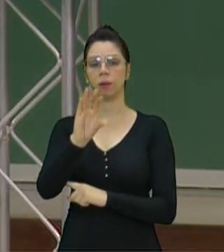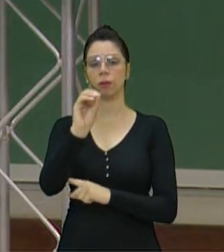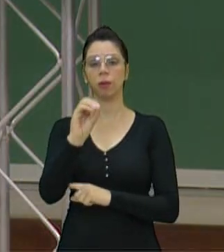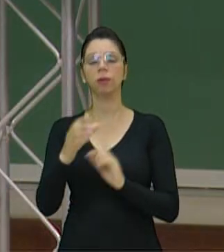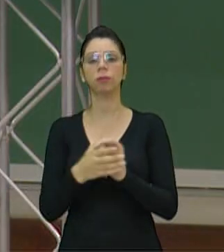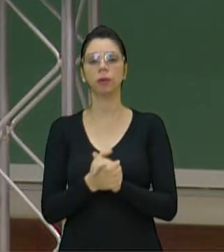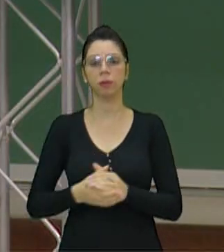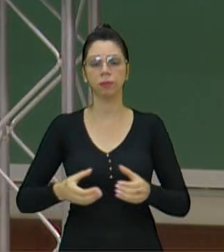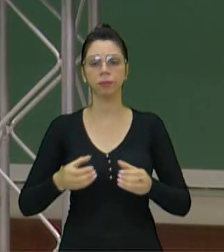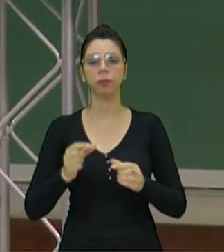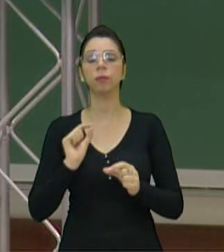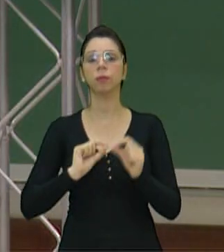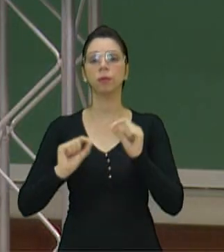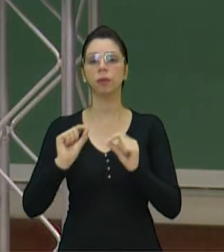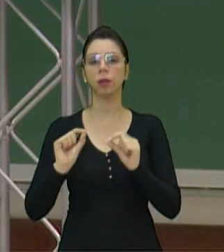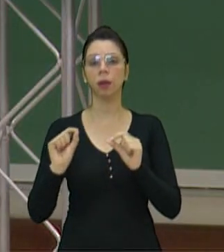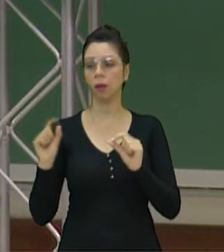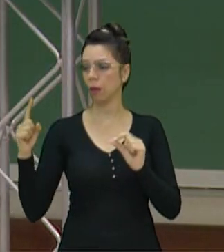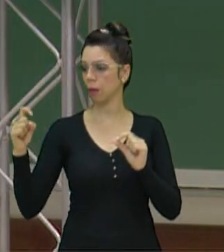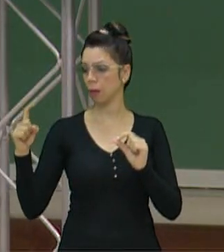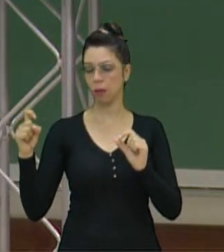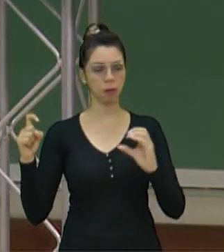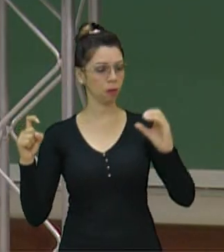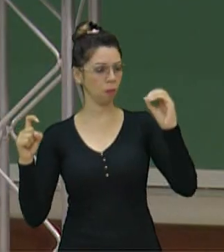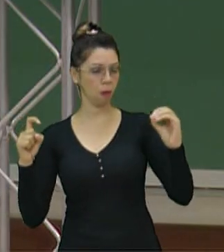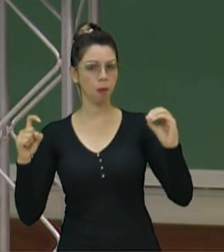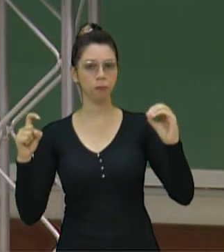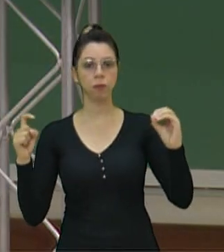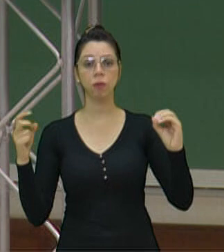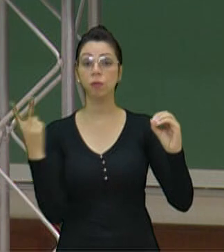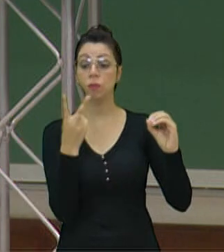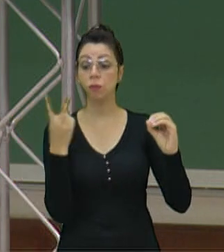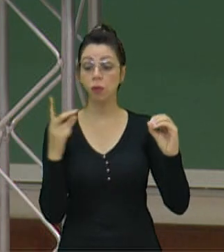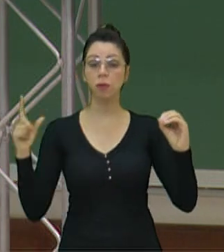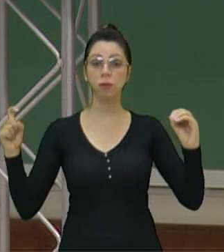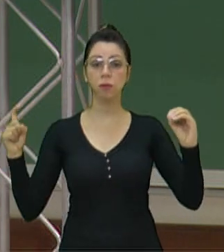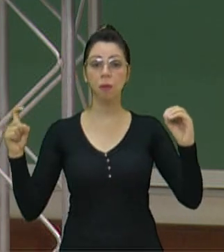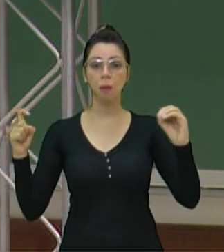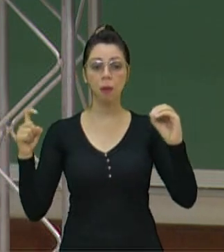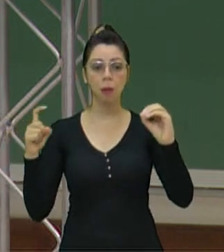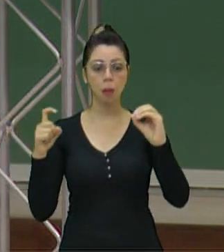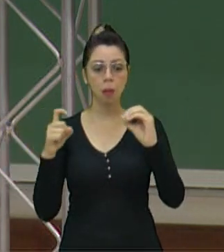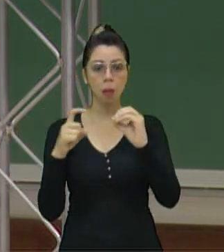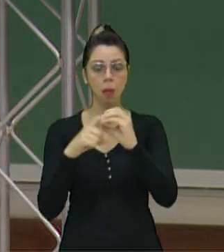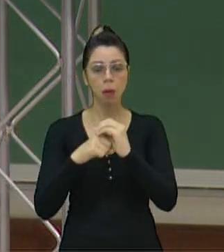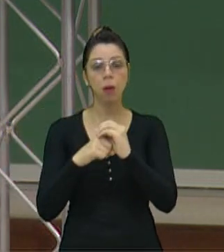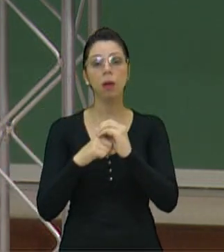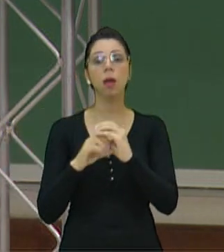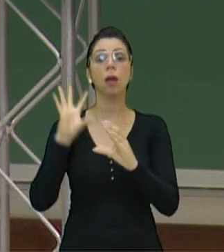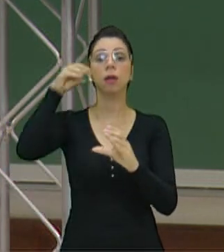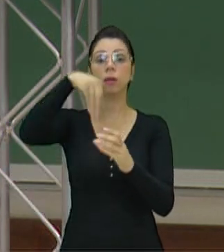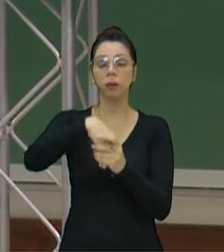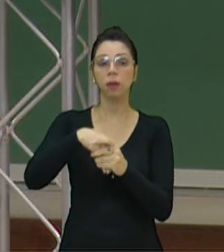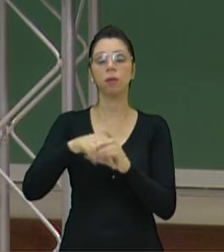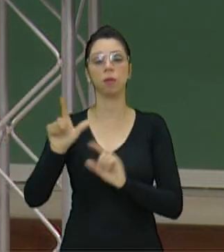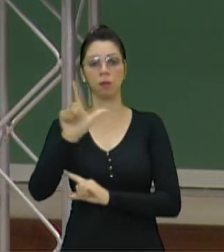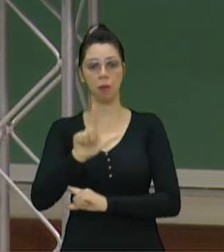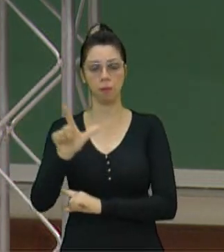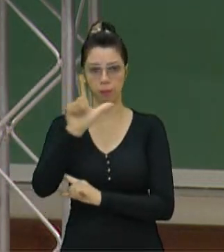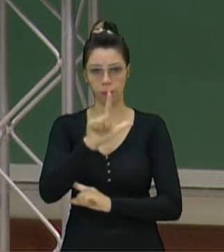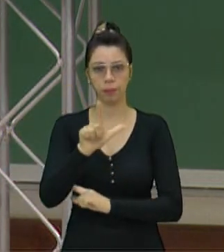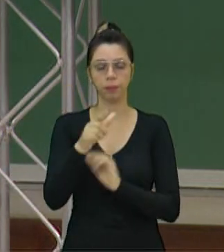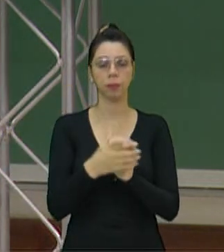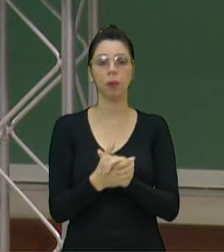o gameta masculino e o gameta feminino, é feita a fusão em laboratório e após as